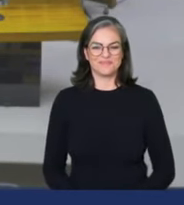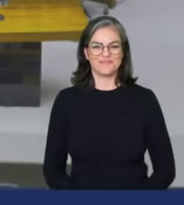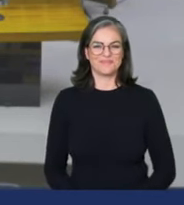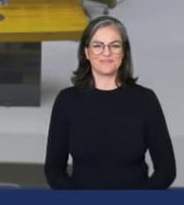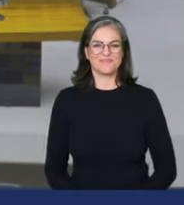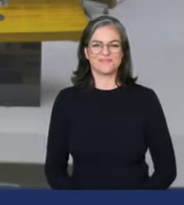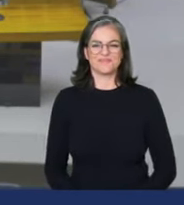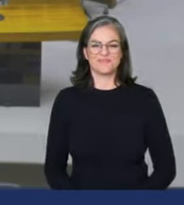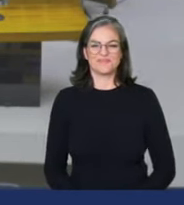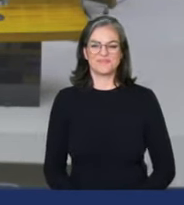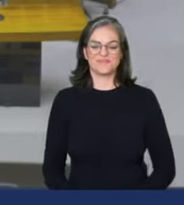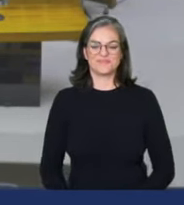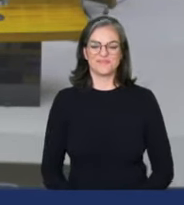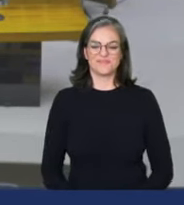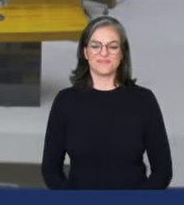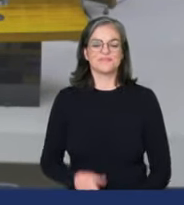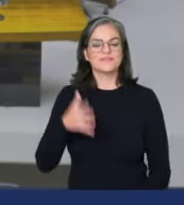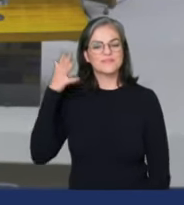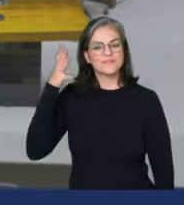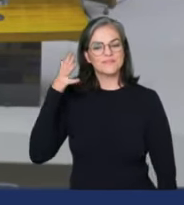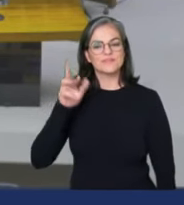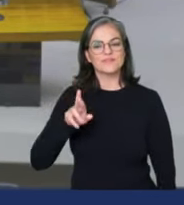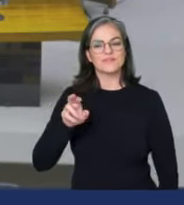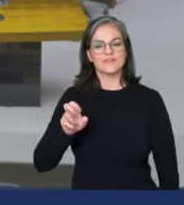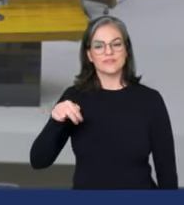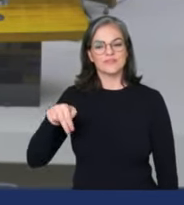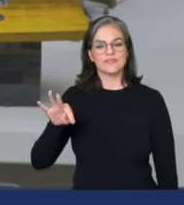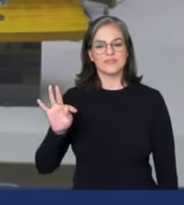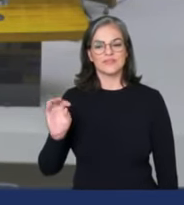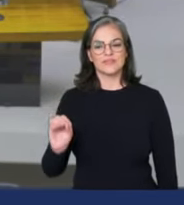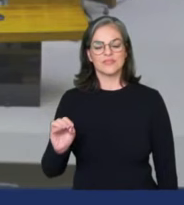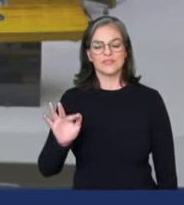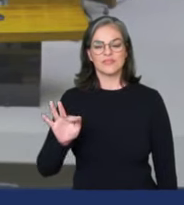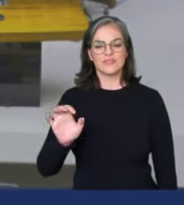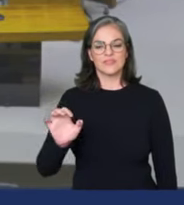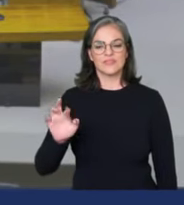vamos ouvir agora o Renato Fernandes.